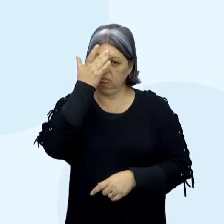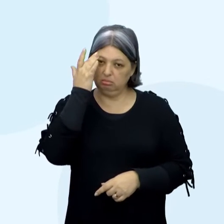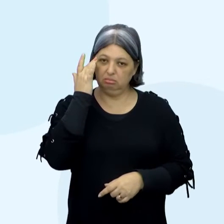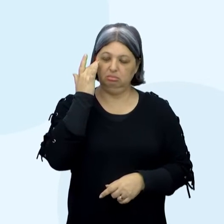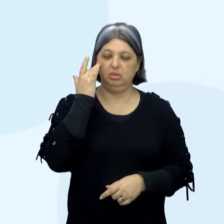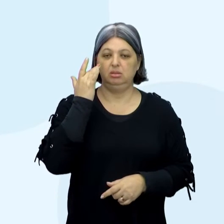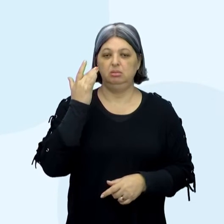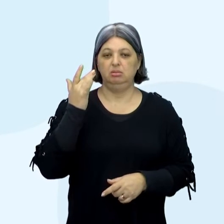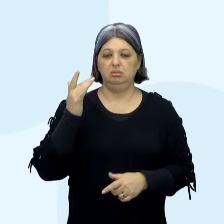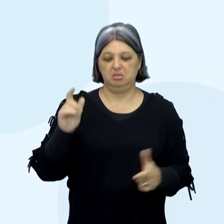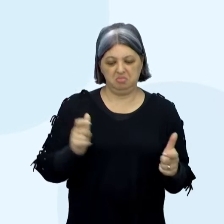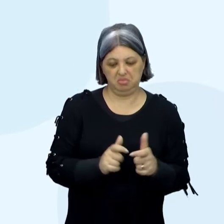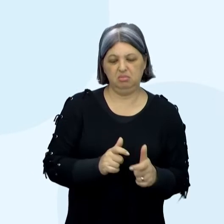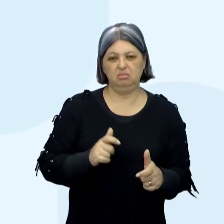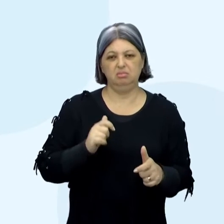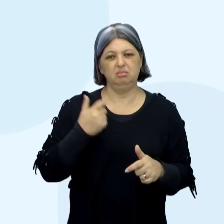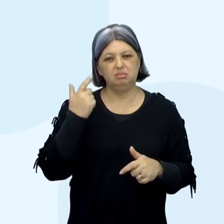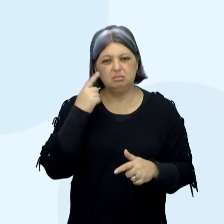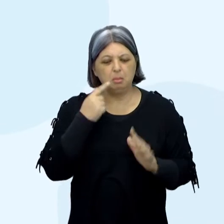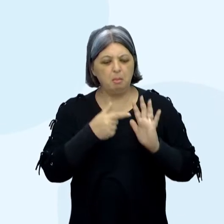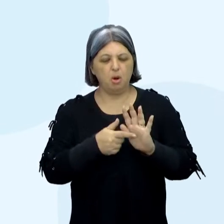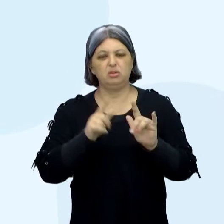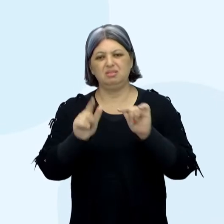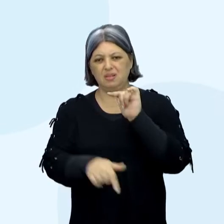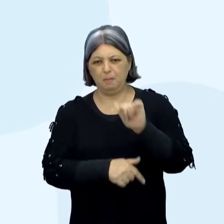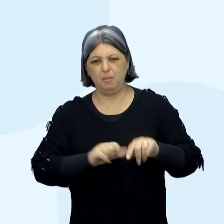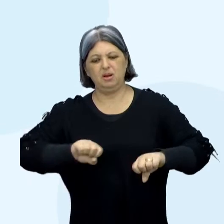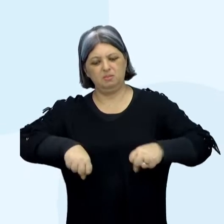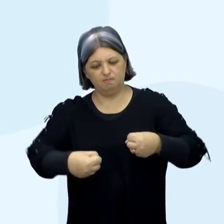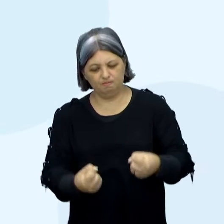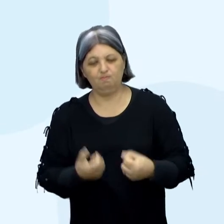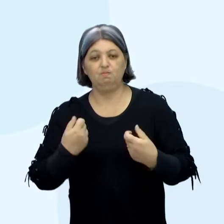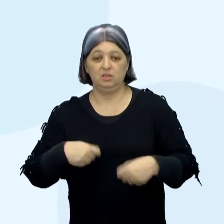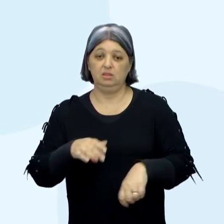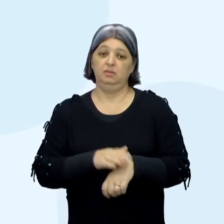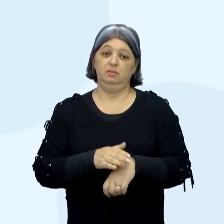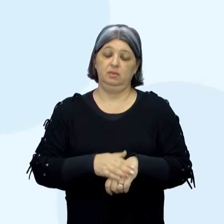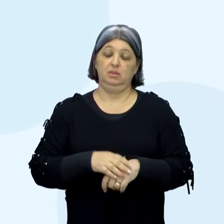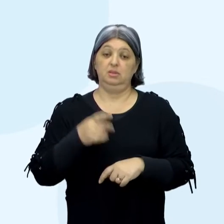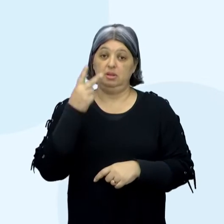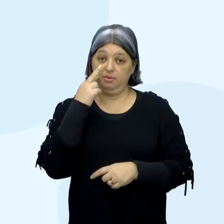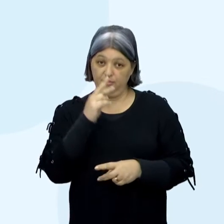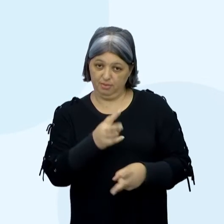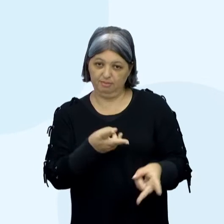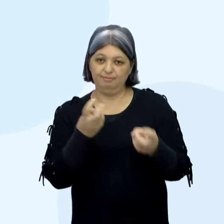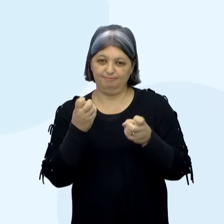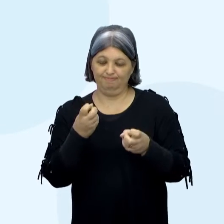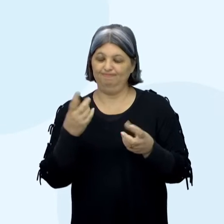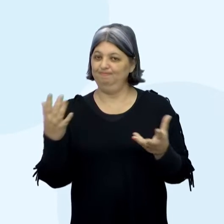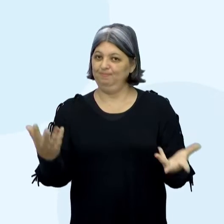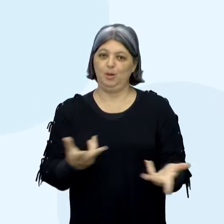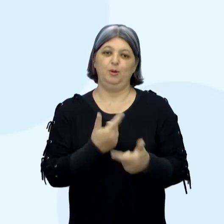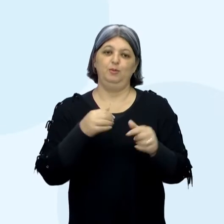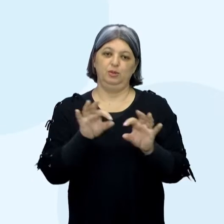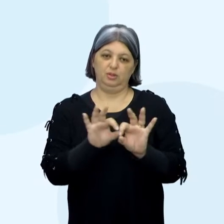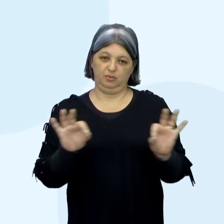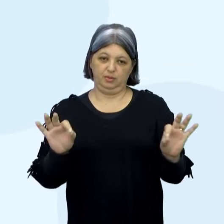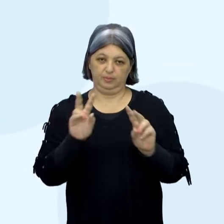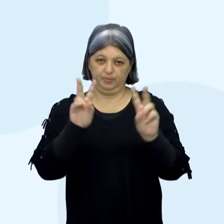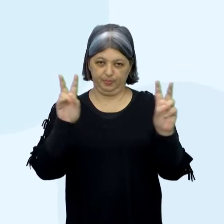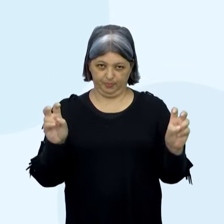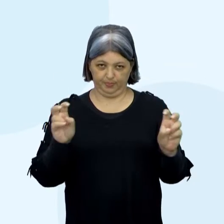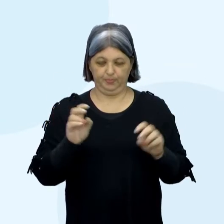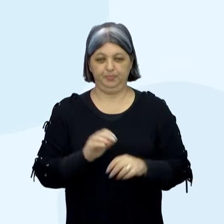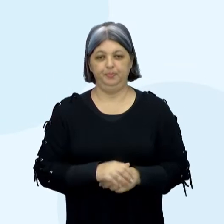quanto trabalho ainda precisa ser feito. E aí a gente vê que é fantástica essa colocação. Abre